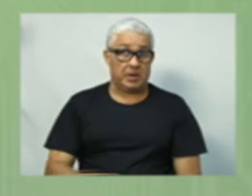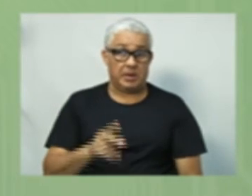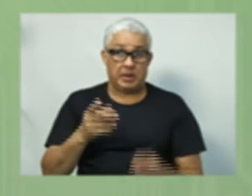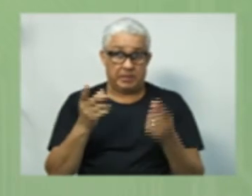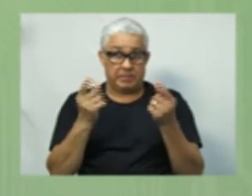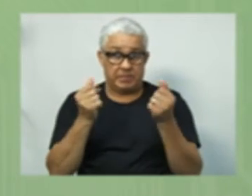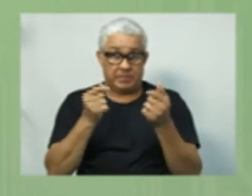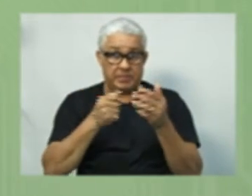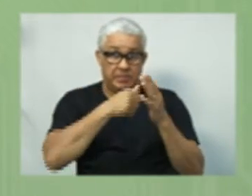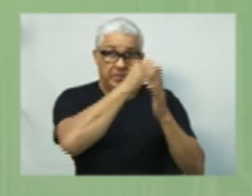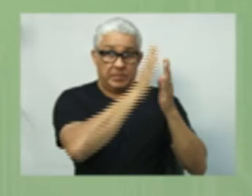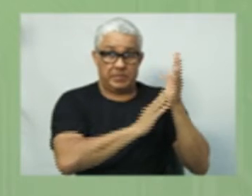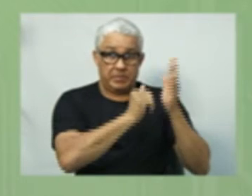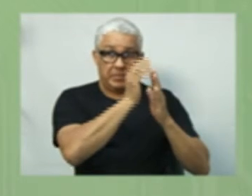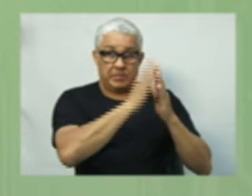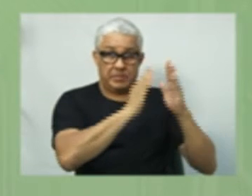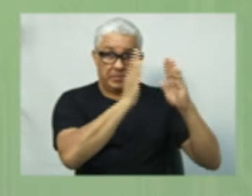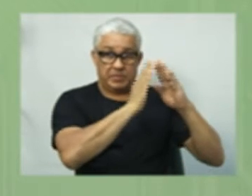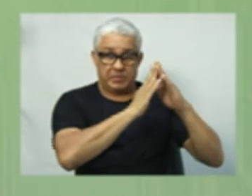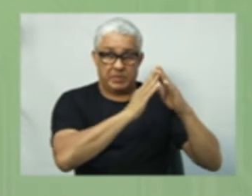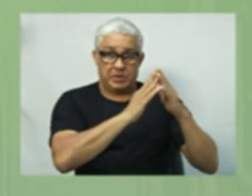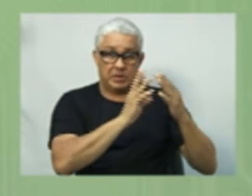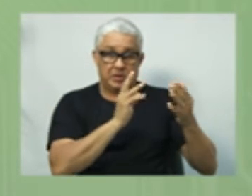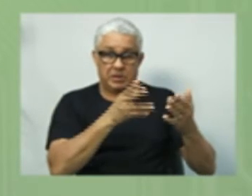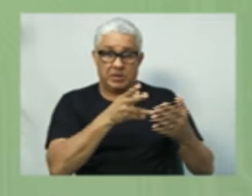ele cobrou R$1.000.